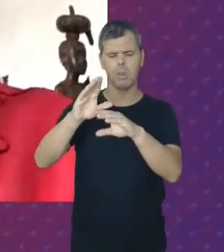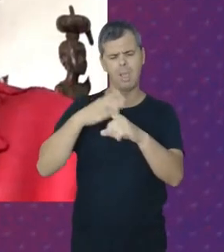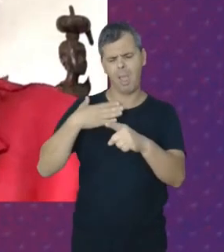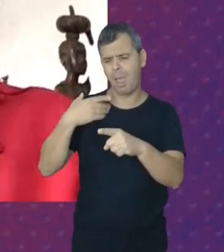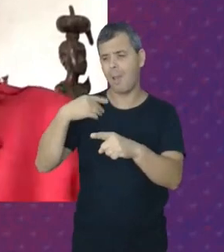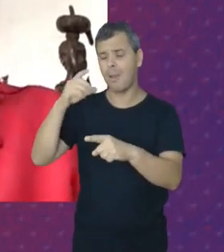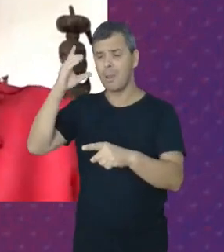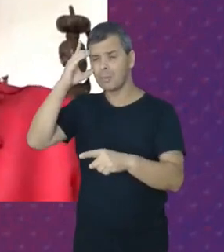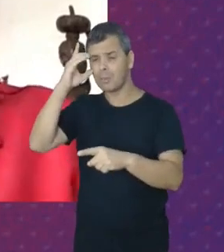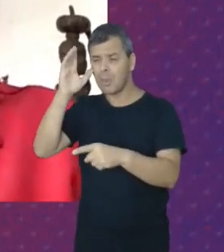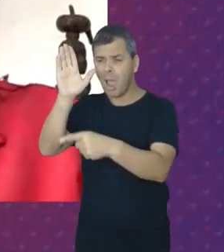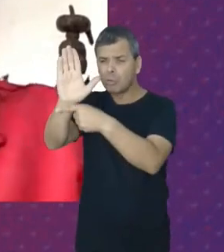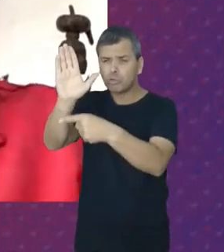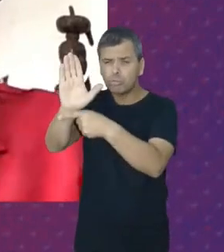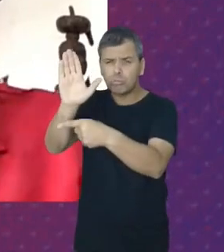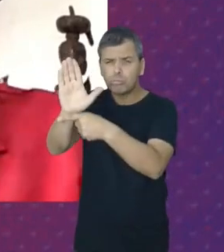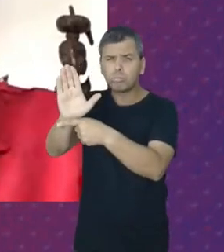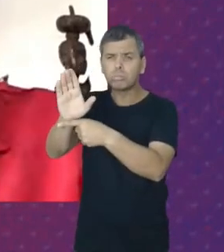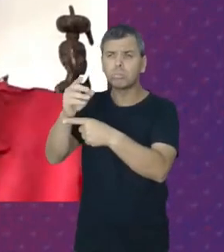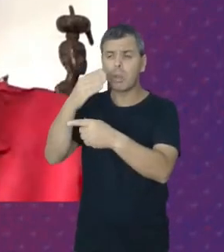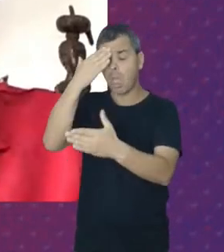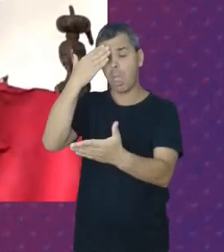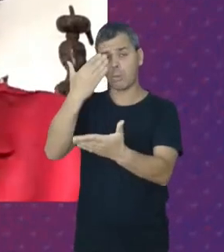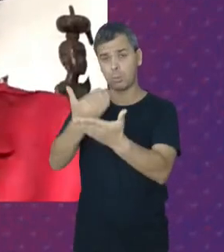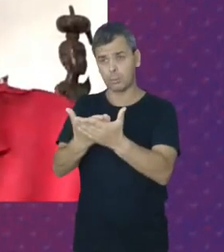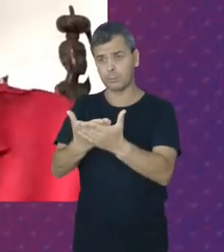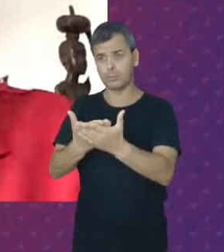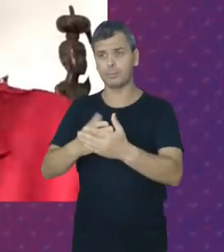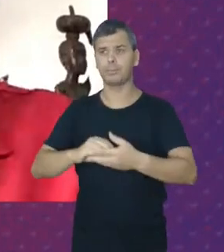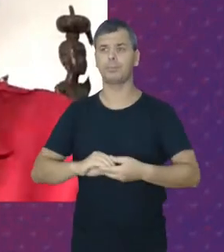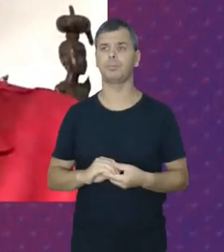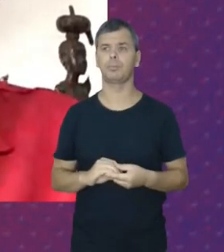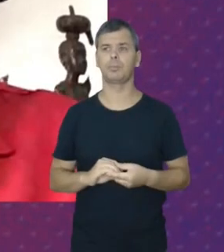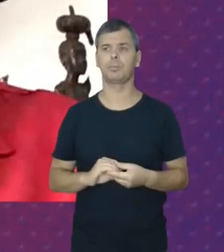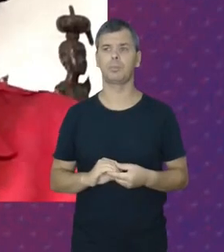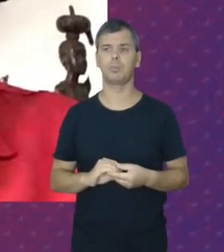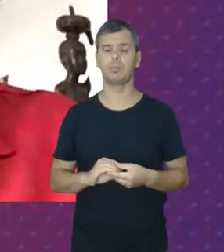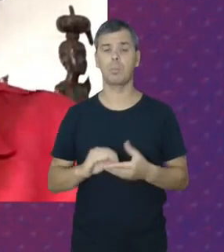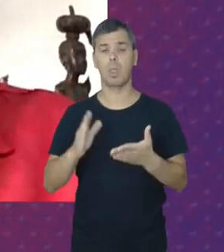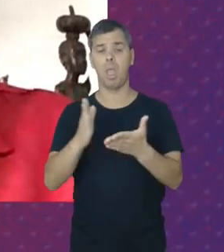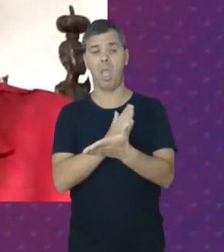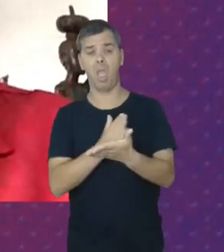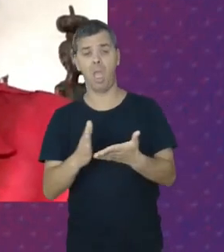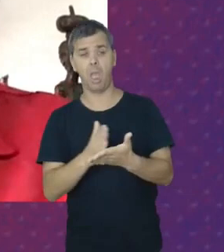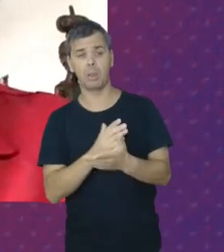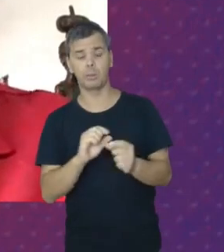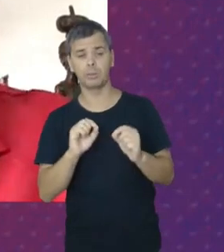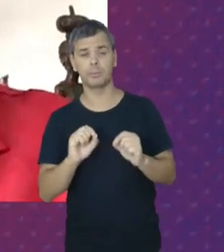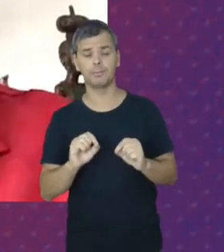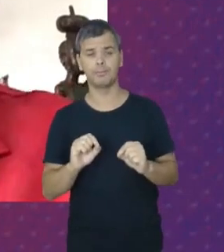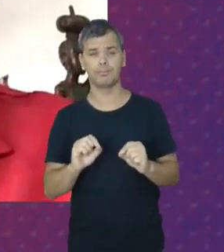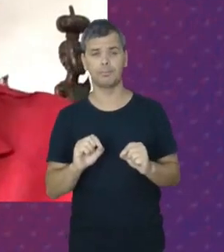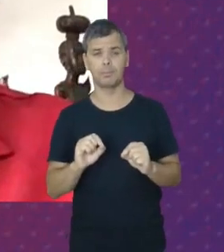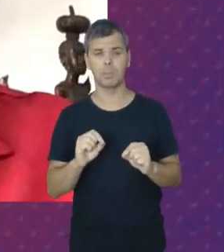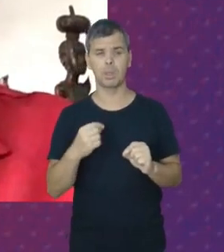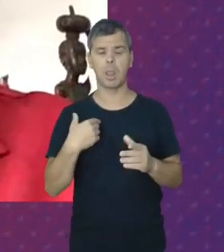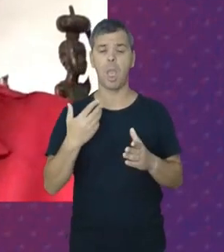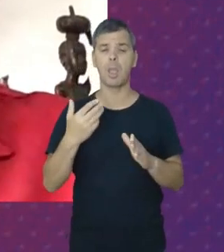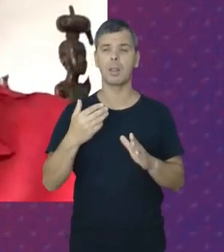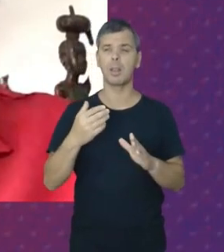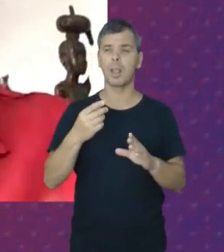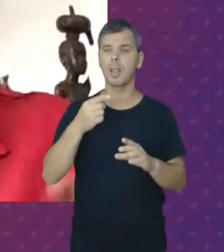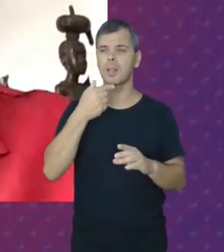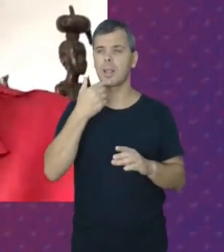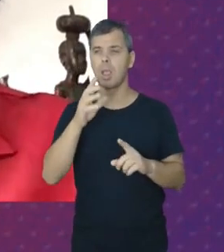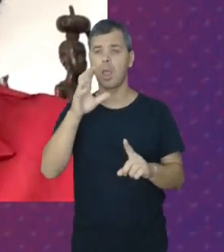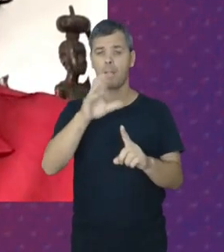Muito Muito Muito Eu creio Até Que Algumas Da Essa medida Tomada